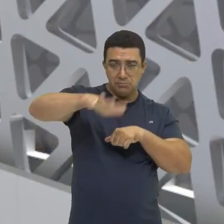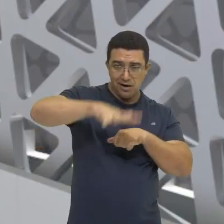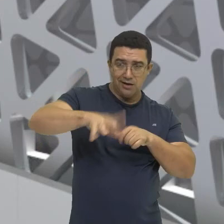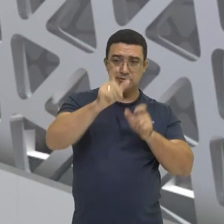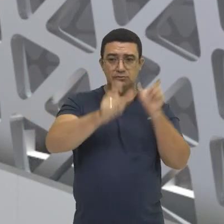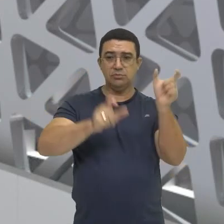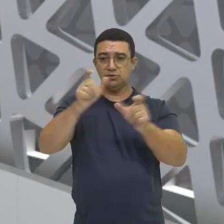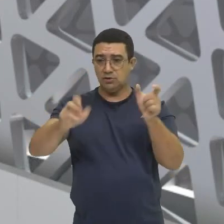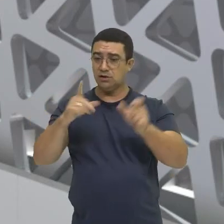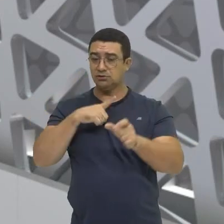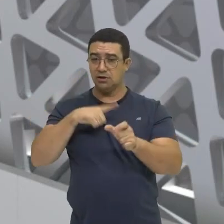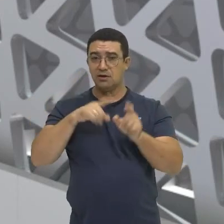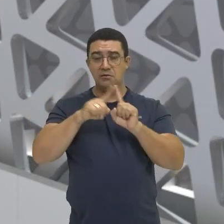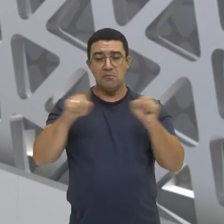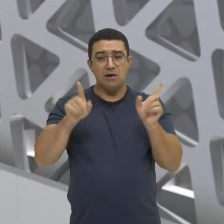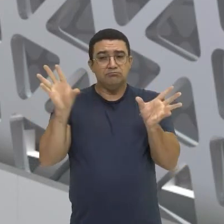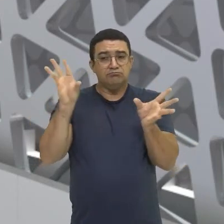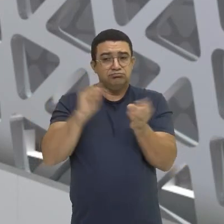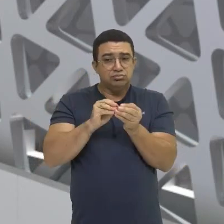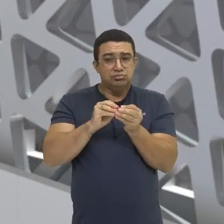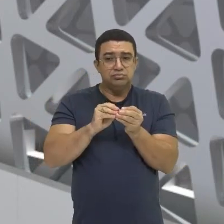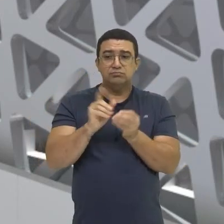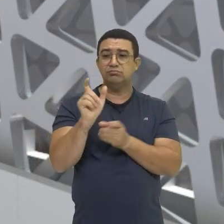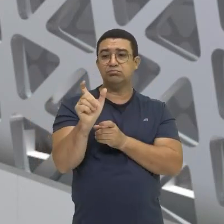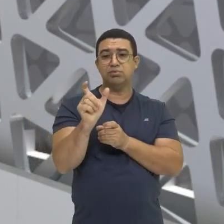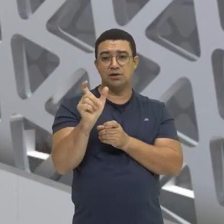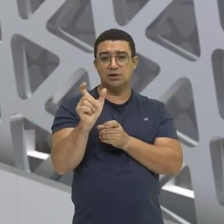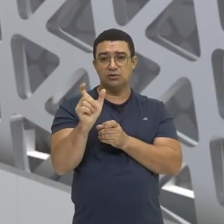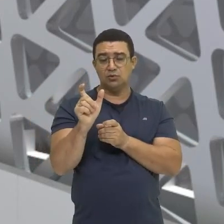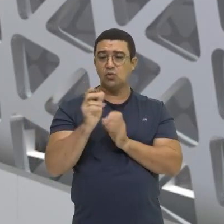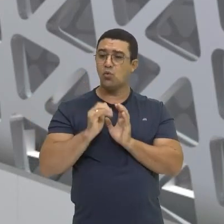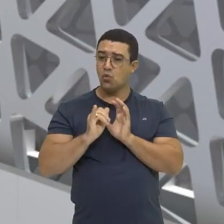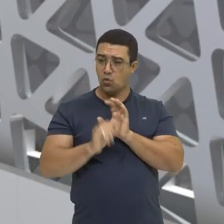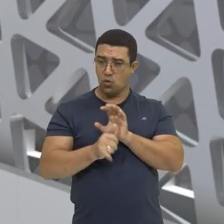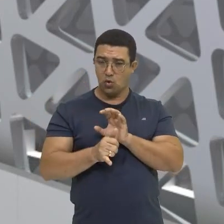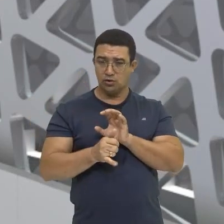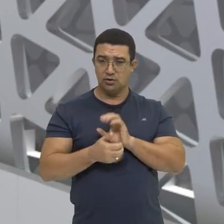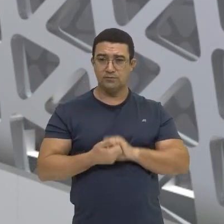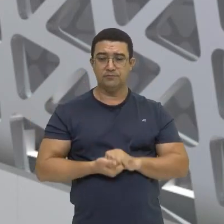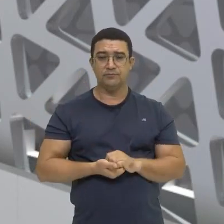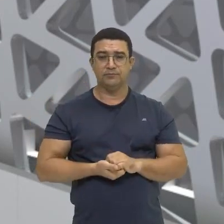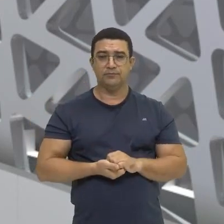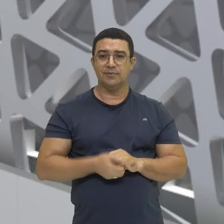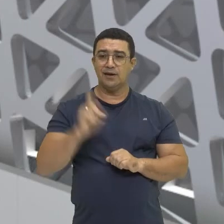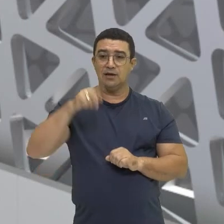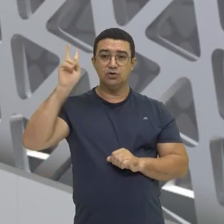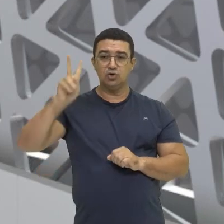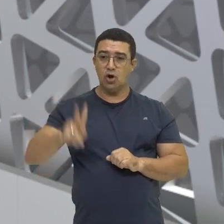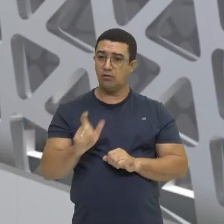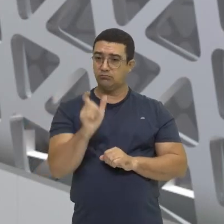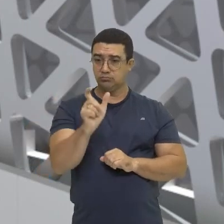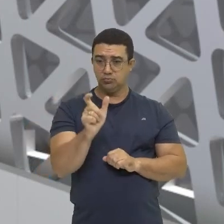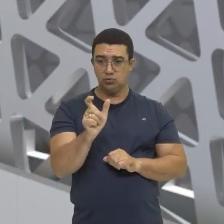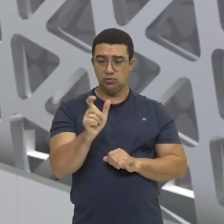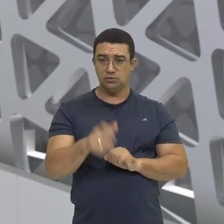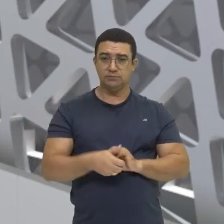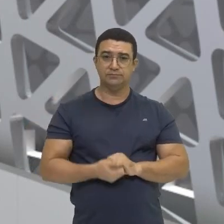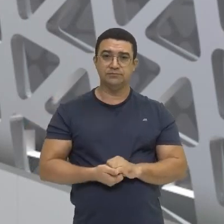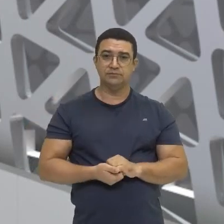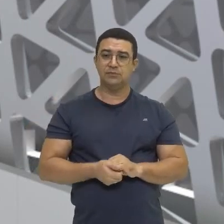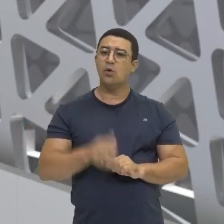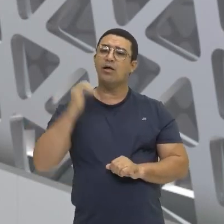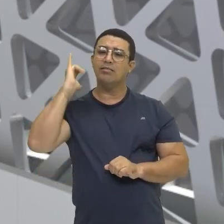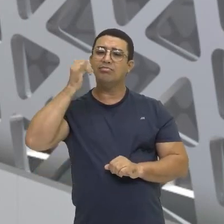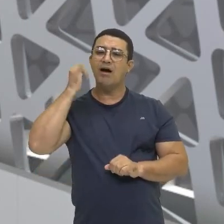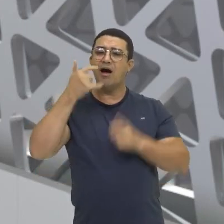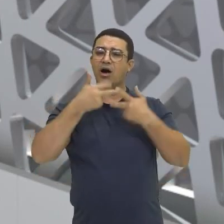personagem, só que tudo reduzido, tá? Porque ele geralmente é uma historinha curta, é uma história curta, tá? E vai narrar